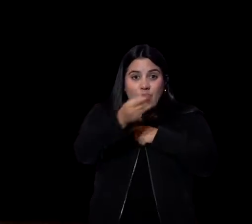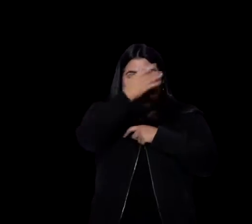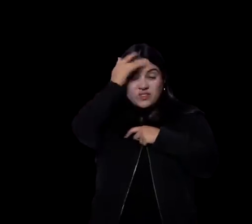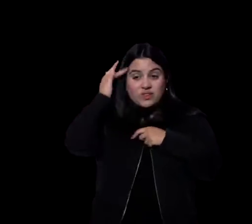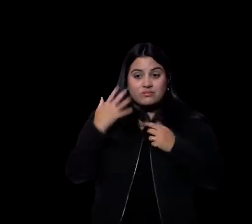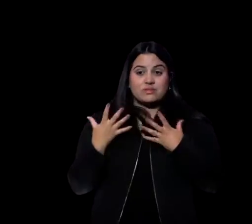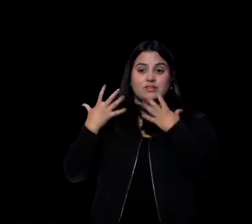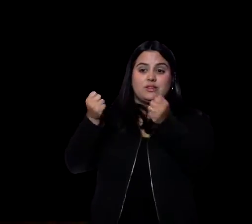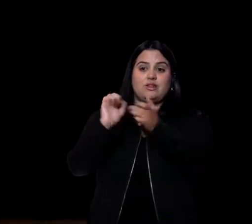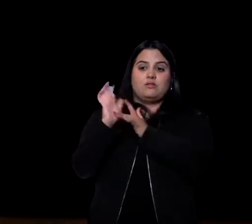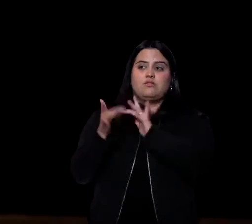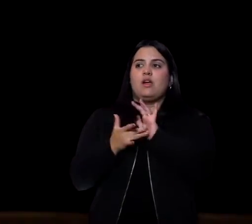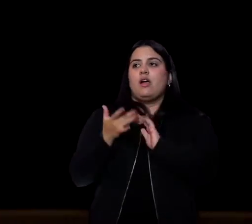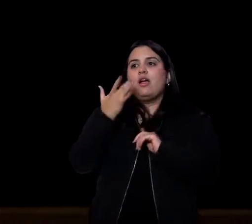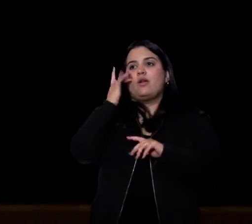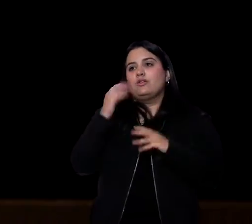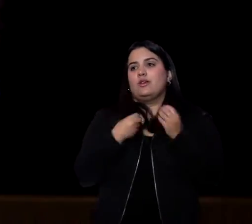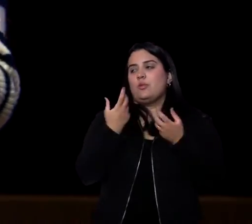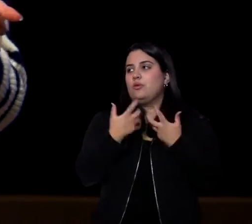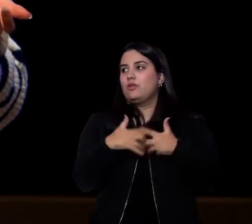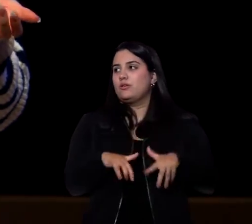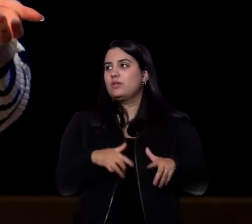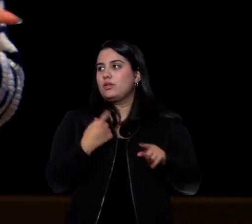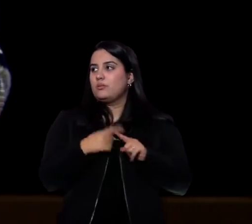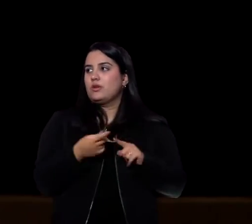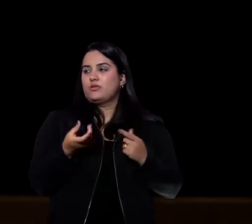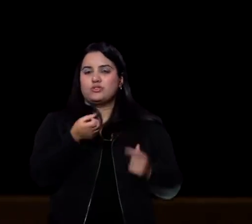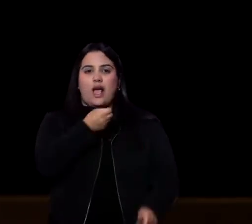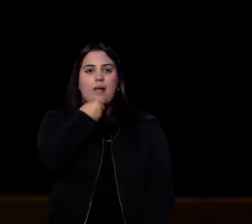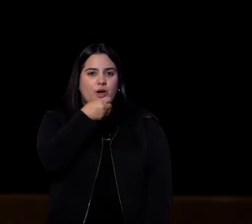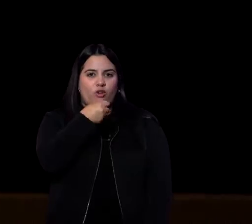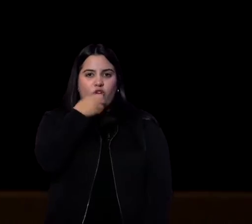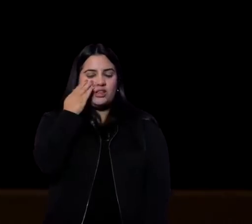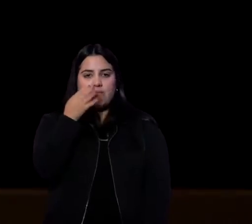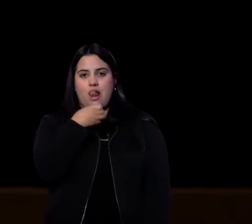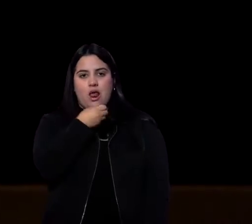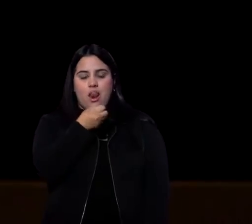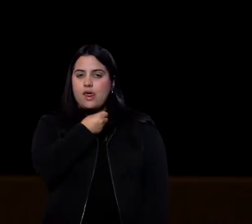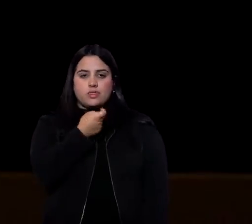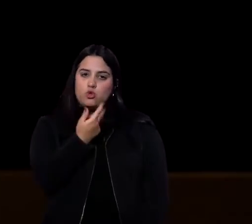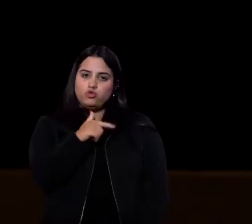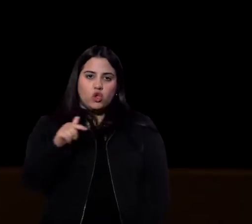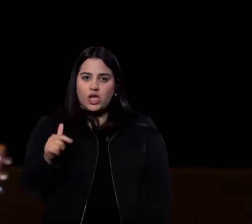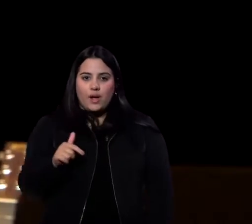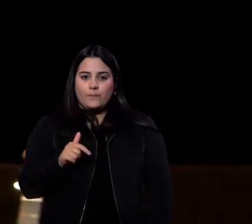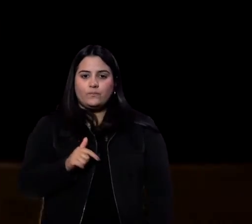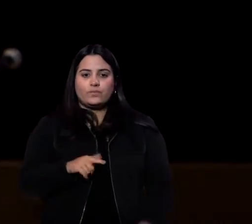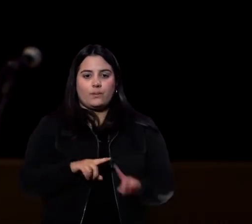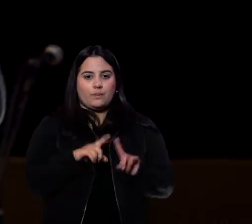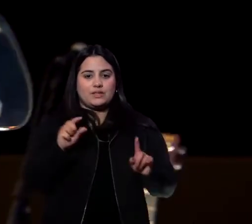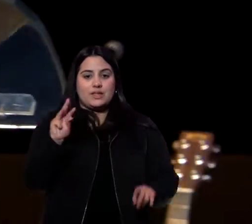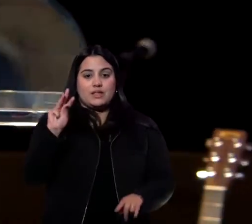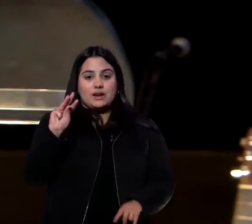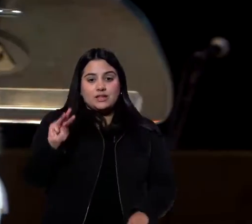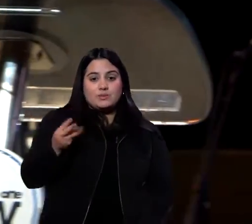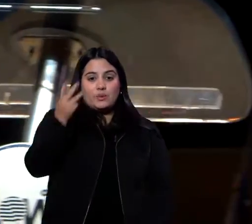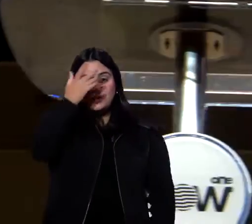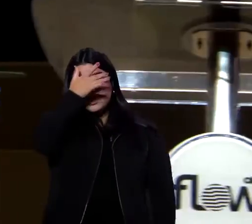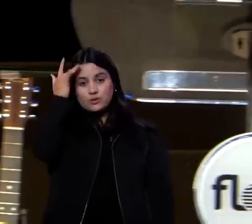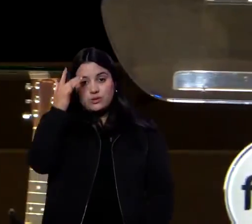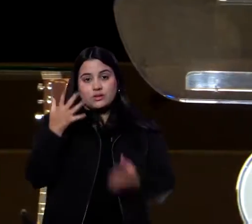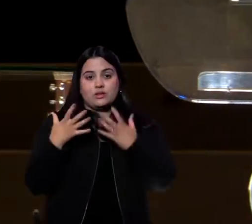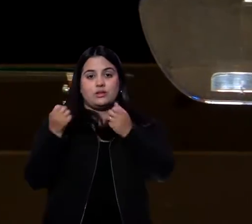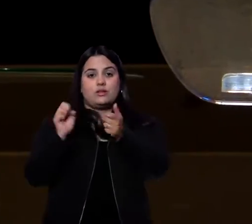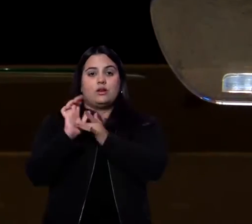sei como é que funcionava isso, porque não tinha microfone na época. Mas, cara, 3.000 pessoas se converteram. Por quê? Porque ele estava